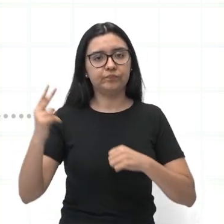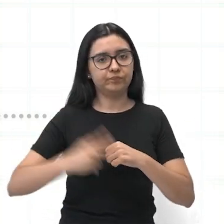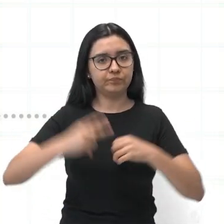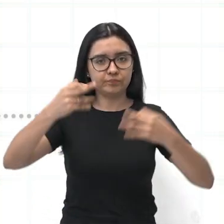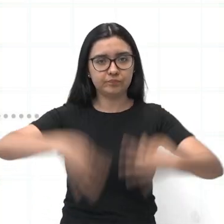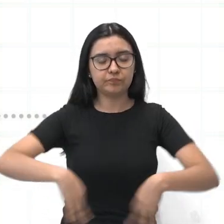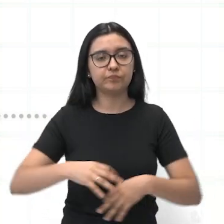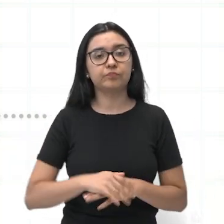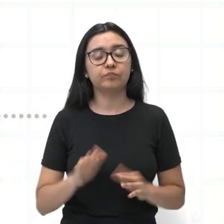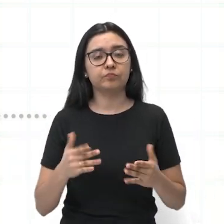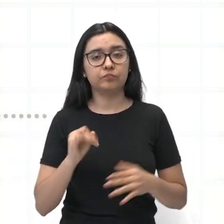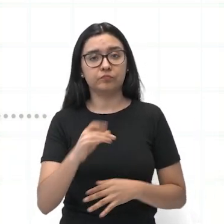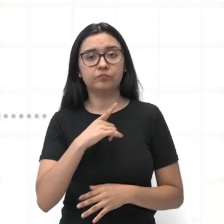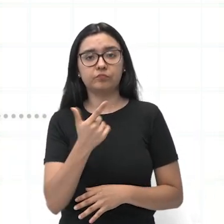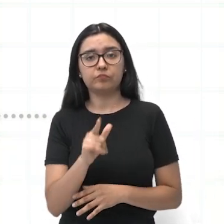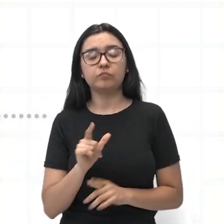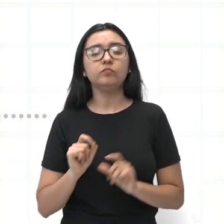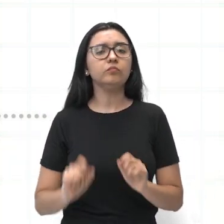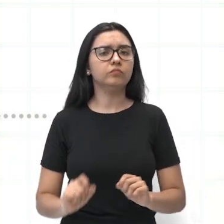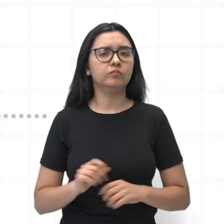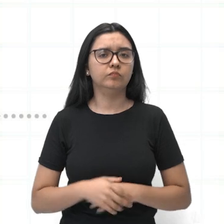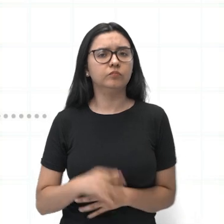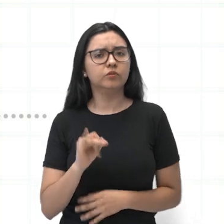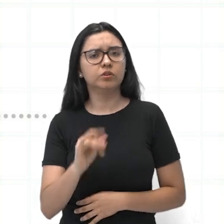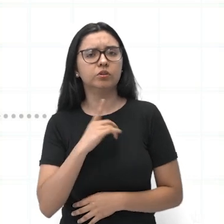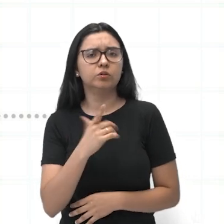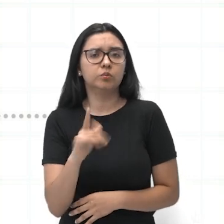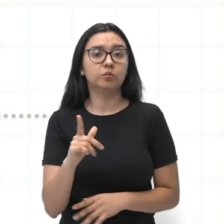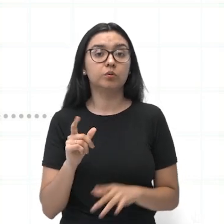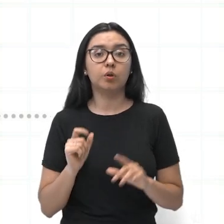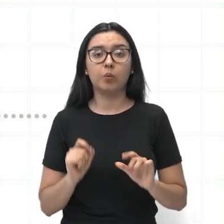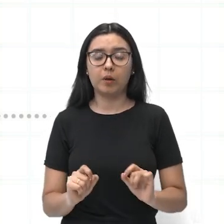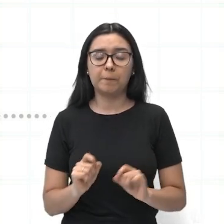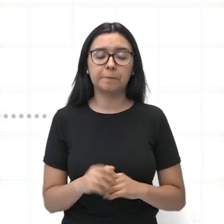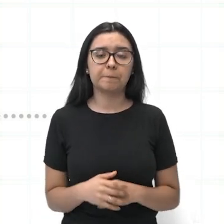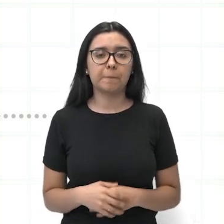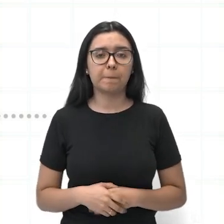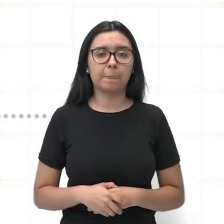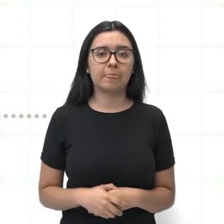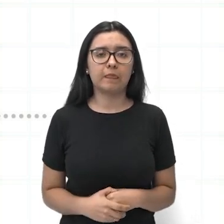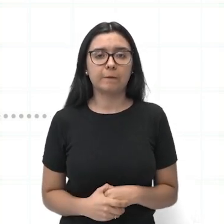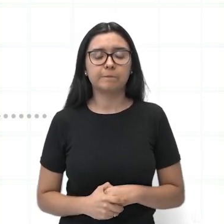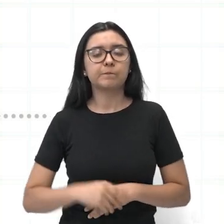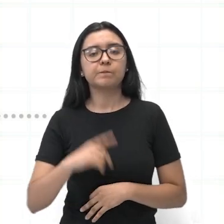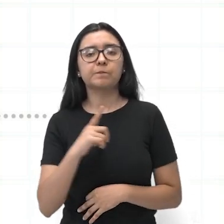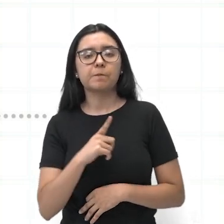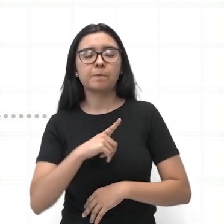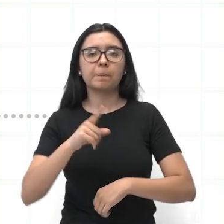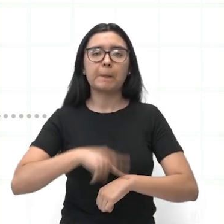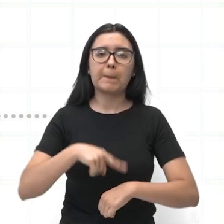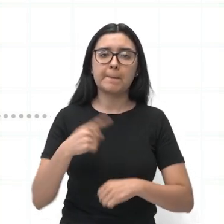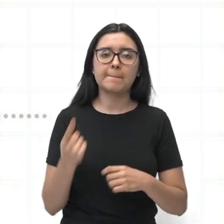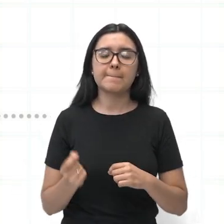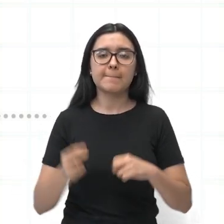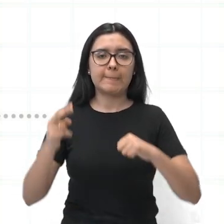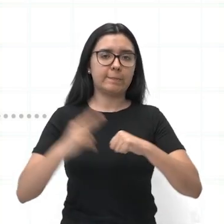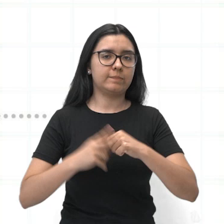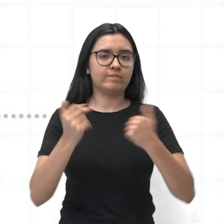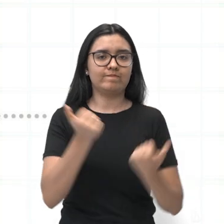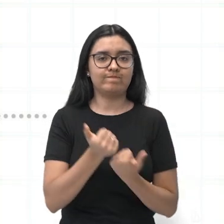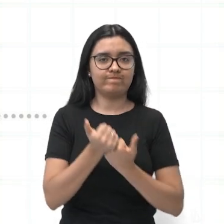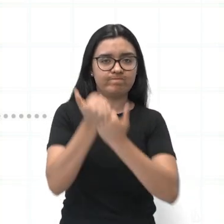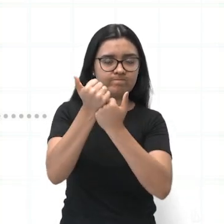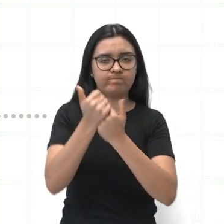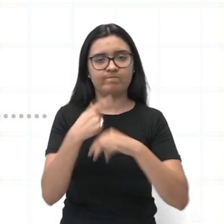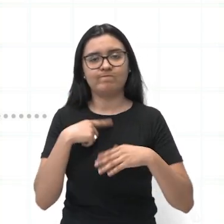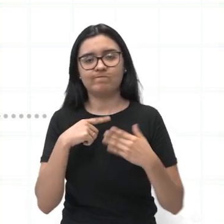bom? Porque aí, se nós não tivéssemos os tempos verbais auxiliares, não teria